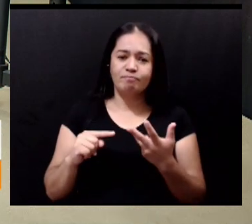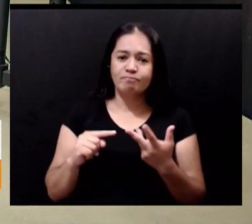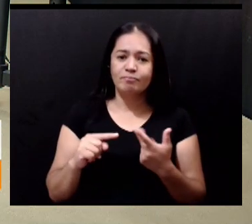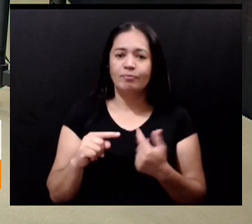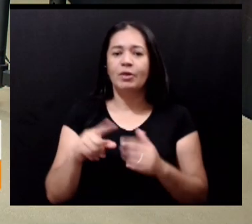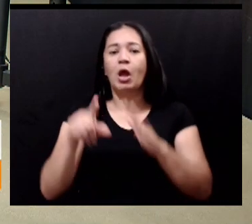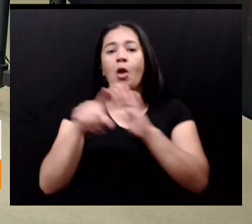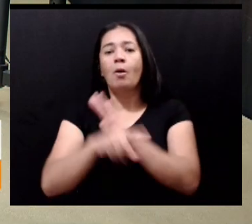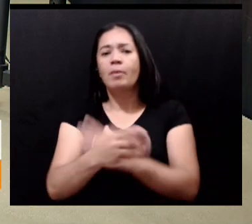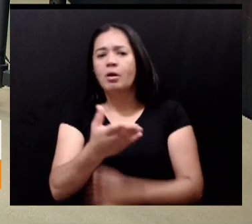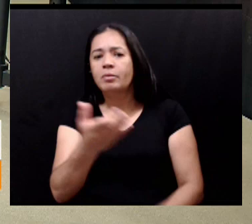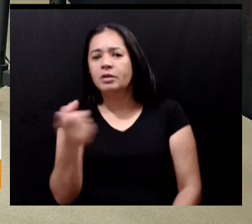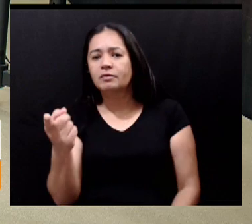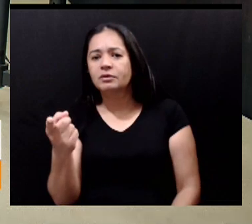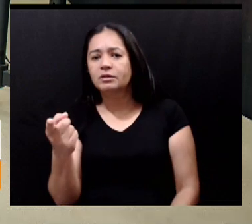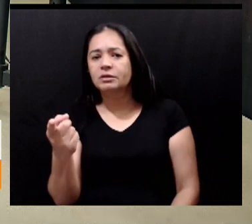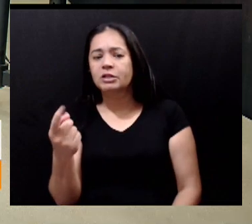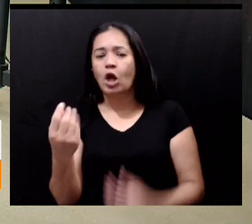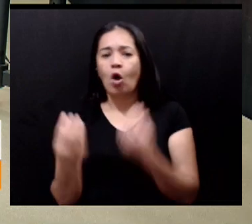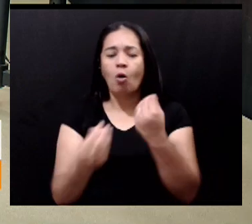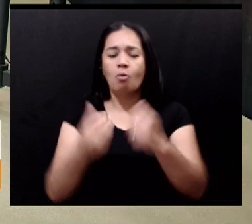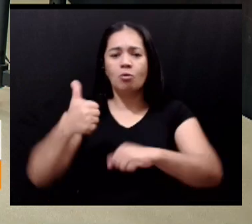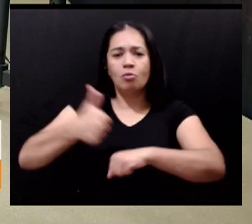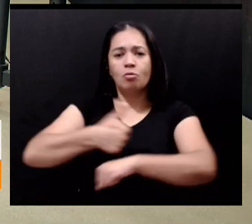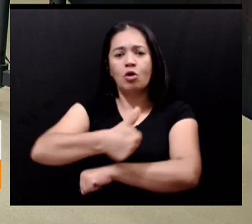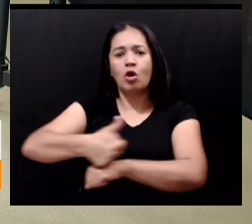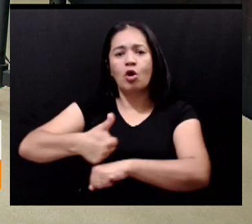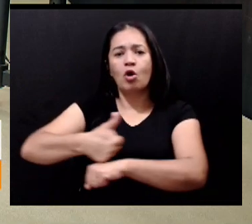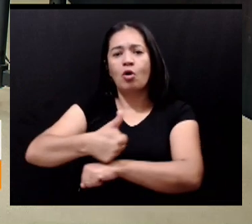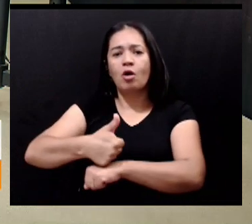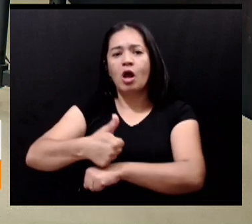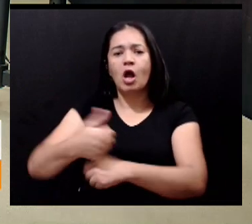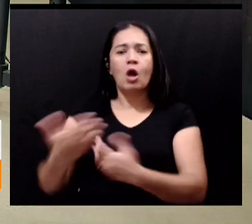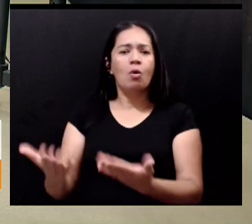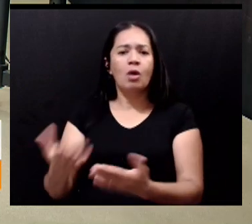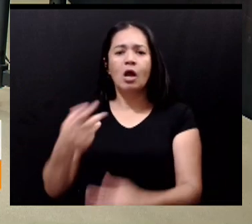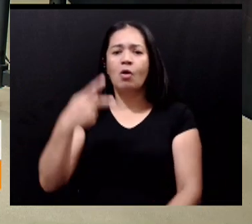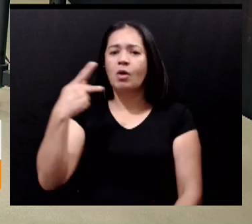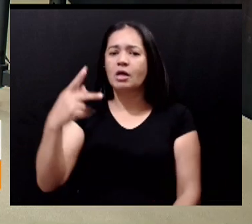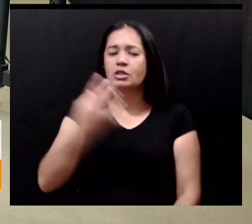você, como profissional, qual que é a sua avaliação? Como que as